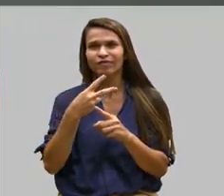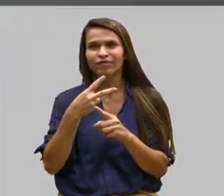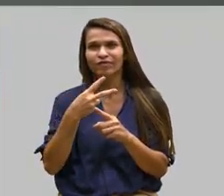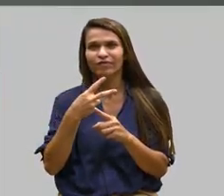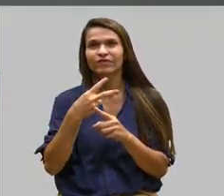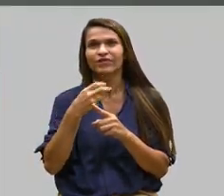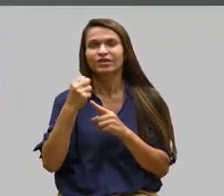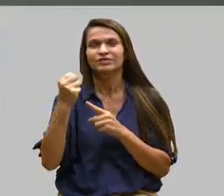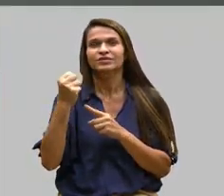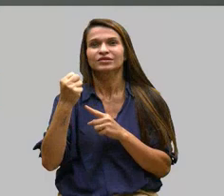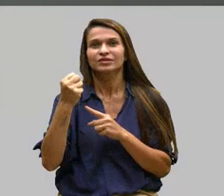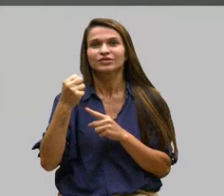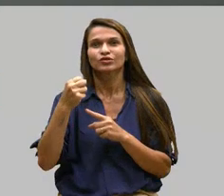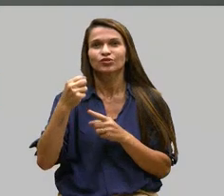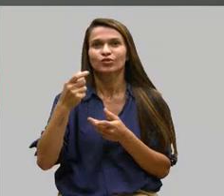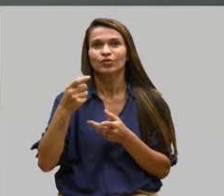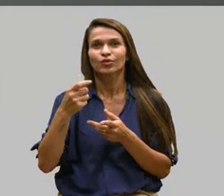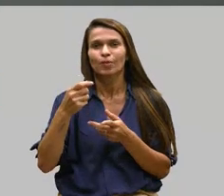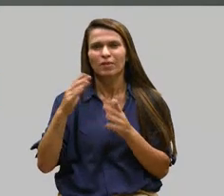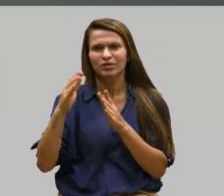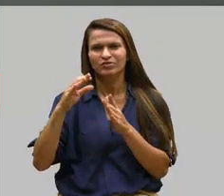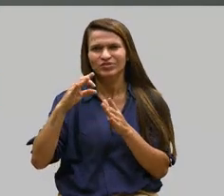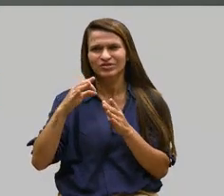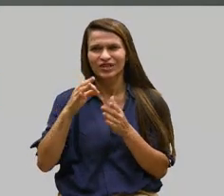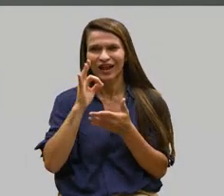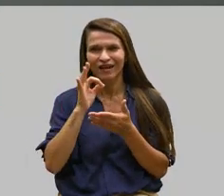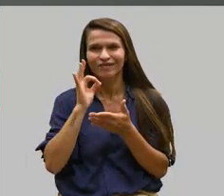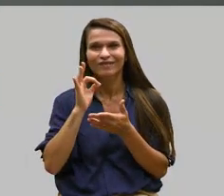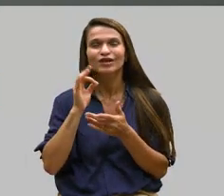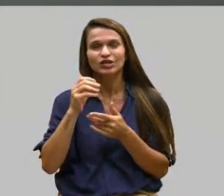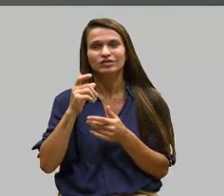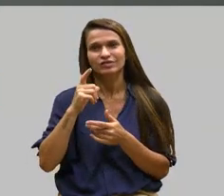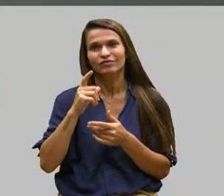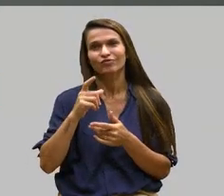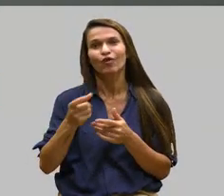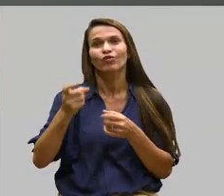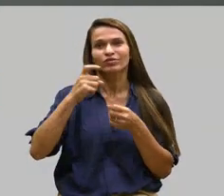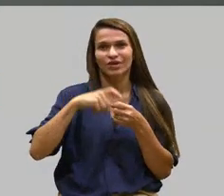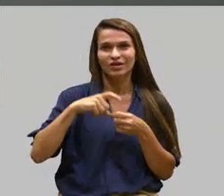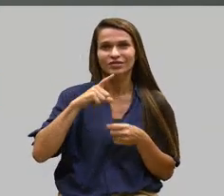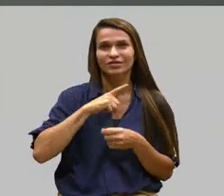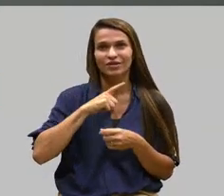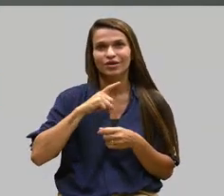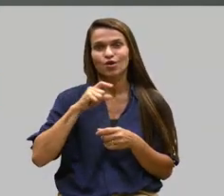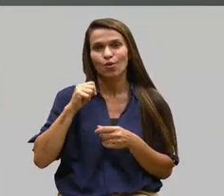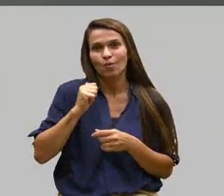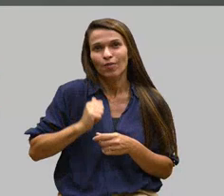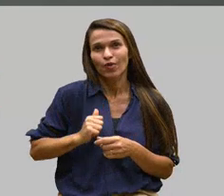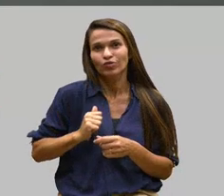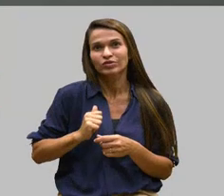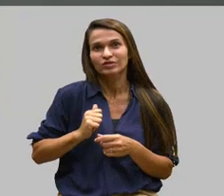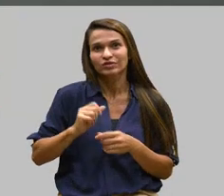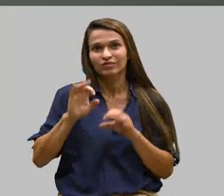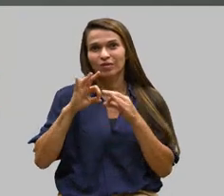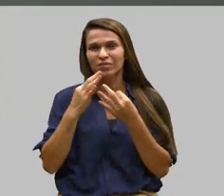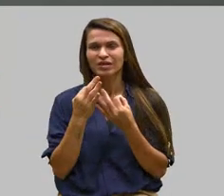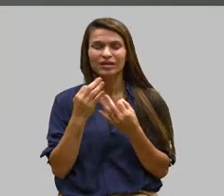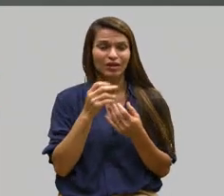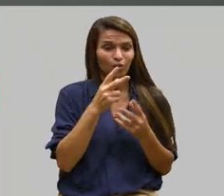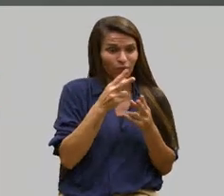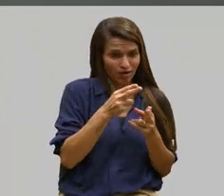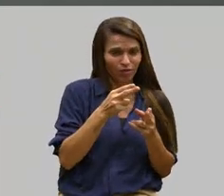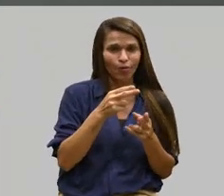a ter o Bolsa Família então nós tivemos um exemplo quase similar se interrompe BPC depois não recebe mais